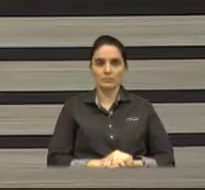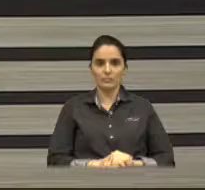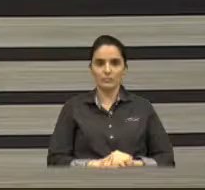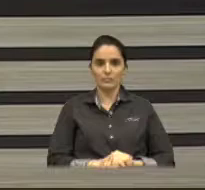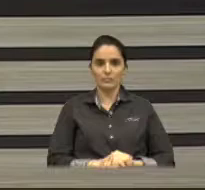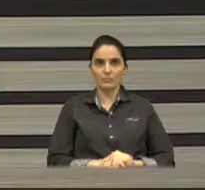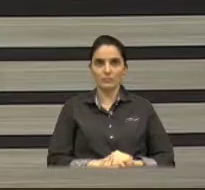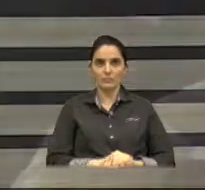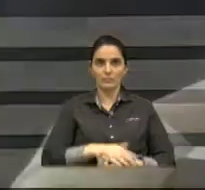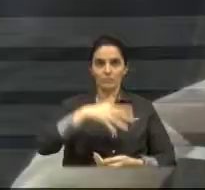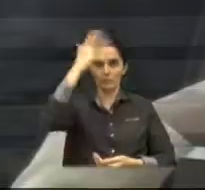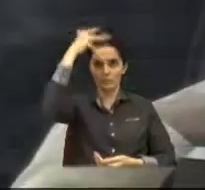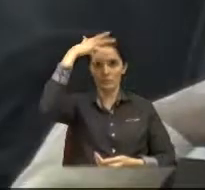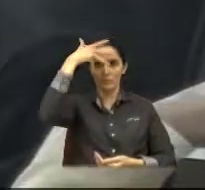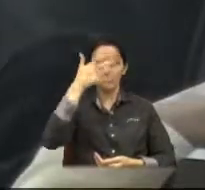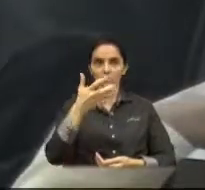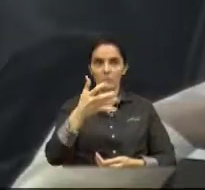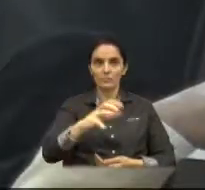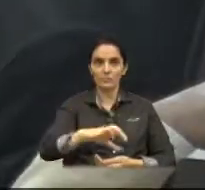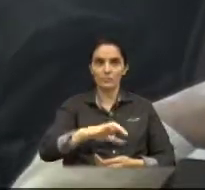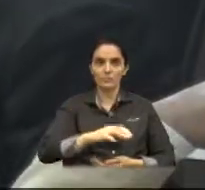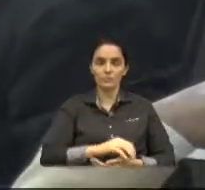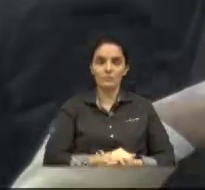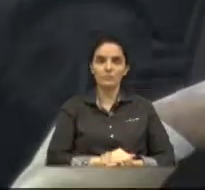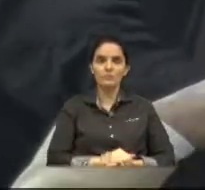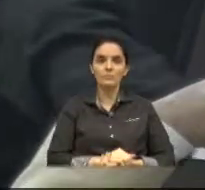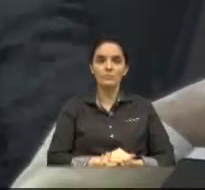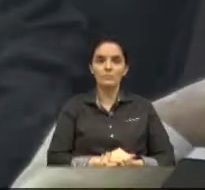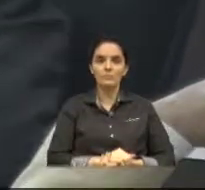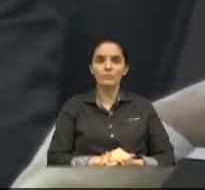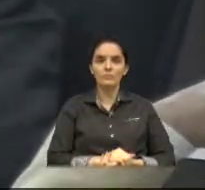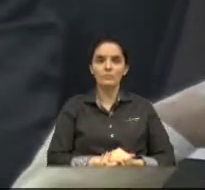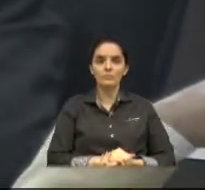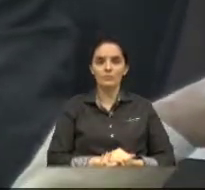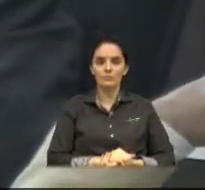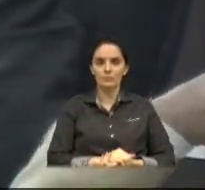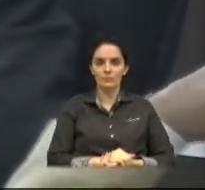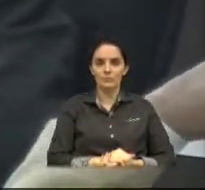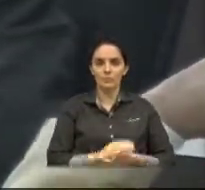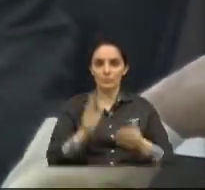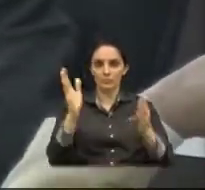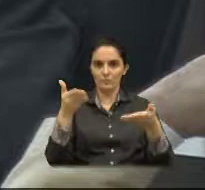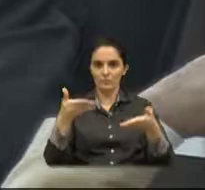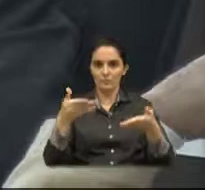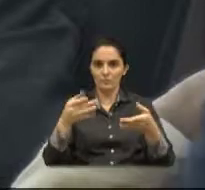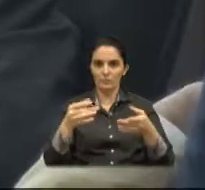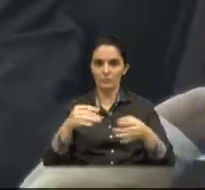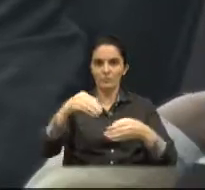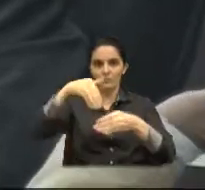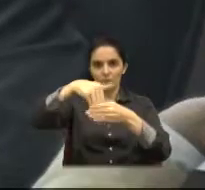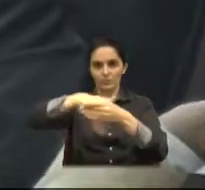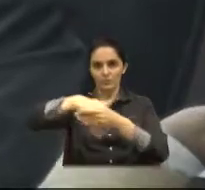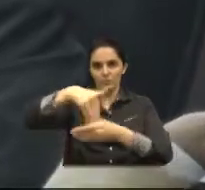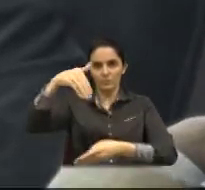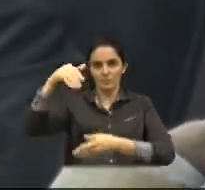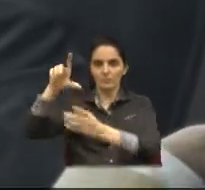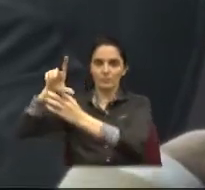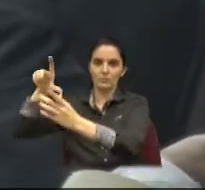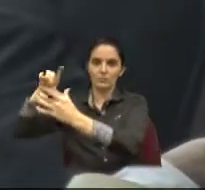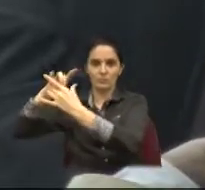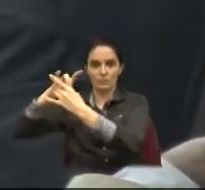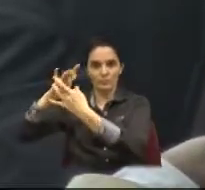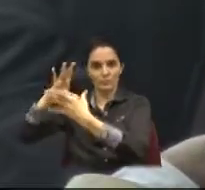Tanque. Dispenso, senhor presidente. Moção número 51/2017 vai à votação. O painel está